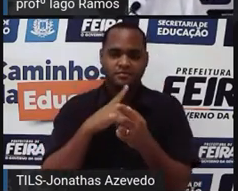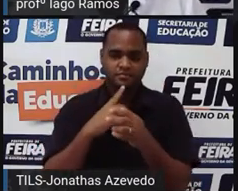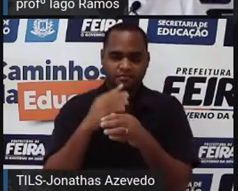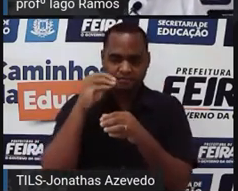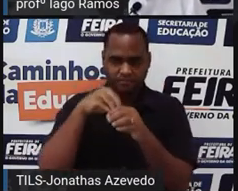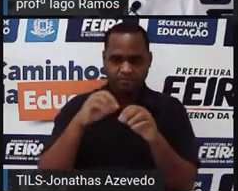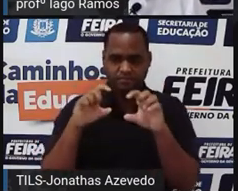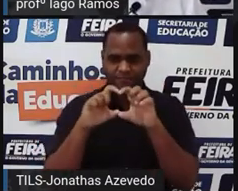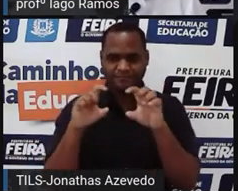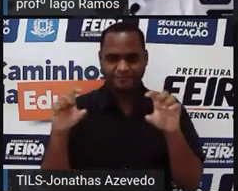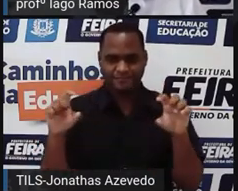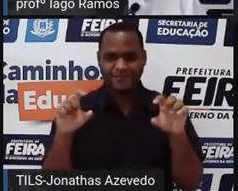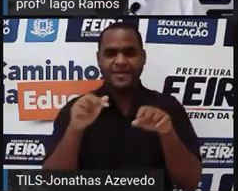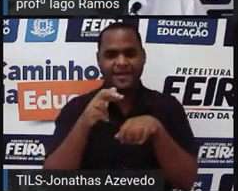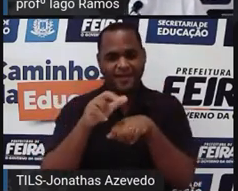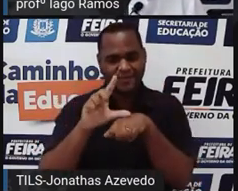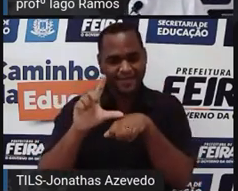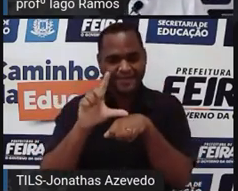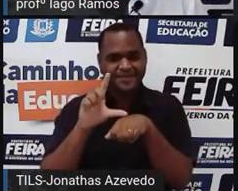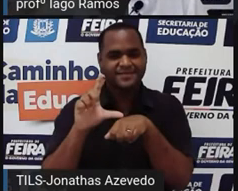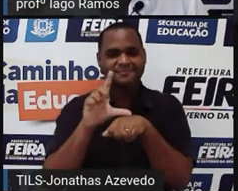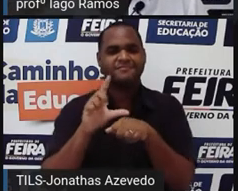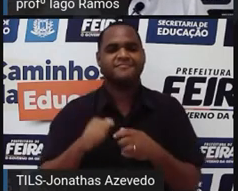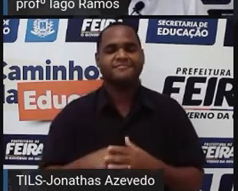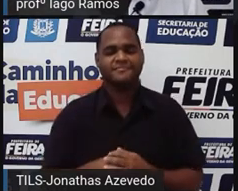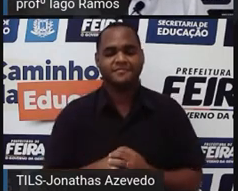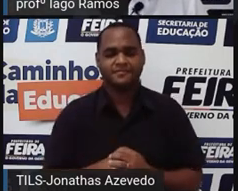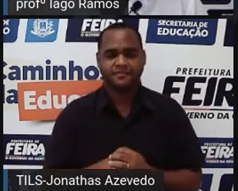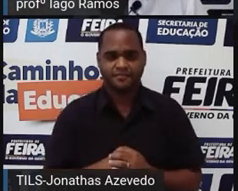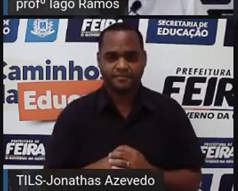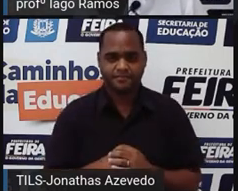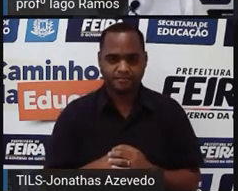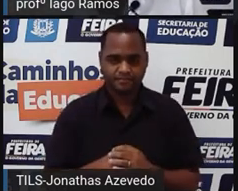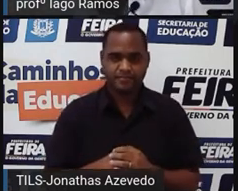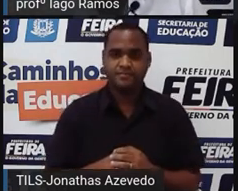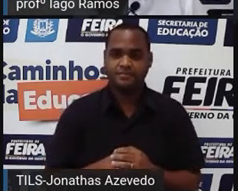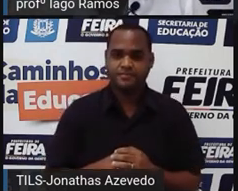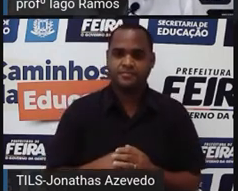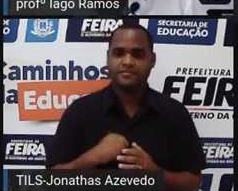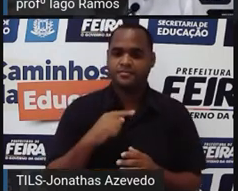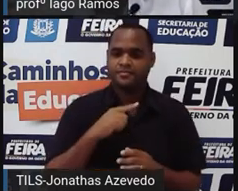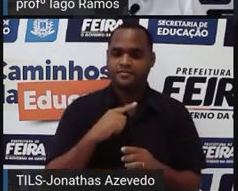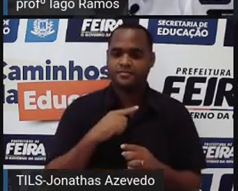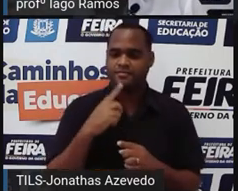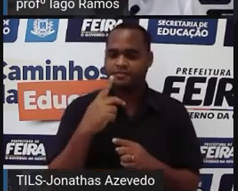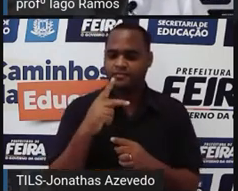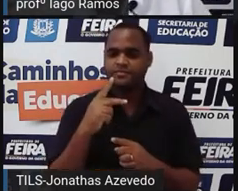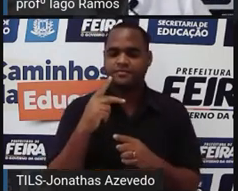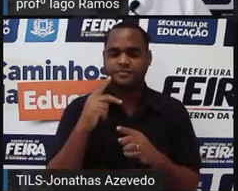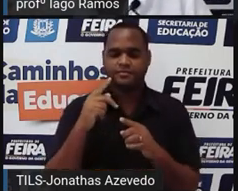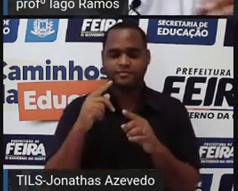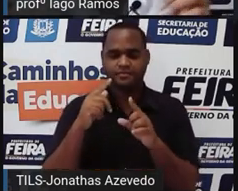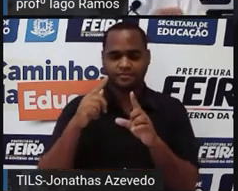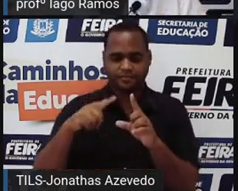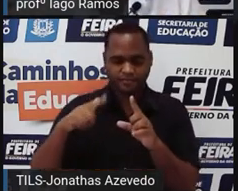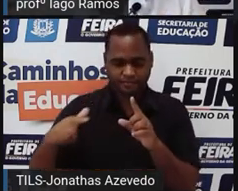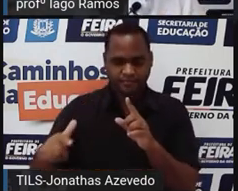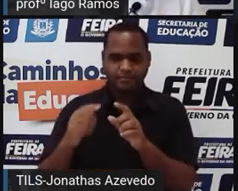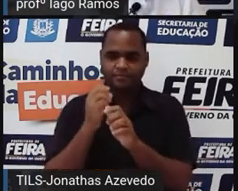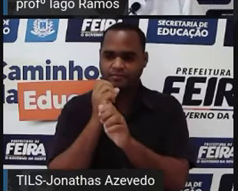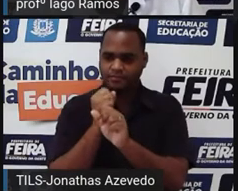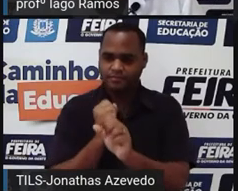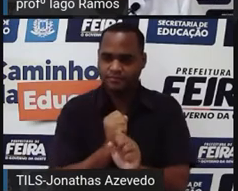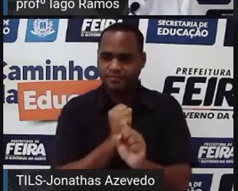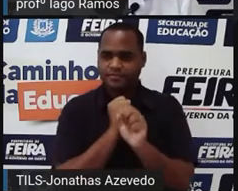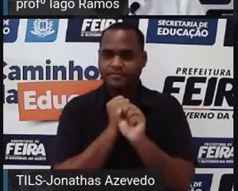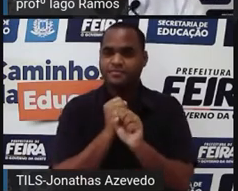do retângulozinho ali, lilás. Você, para calcular, você repete essa base e faz uma somazinha